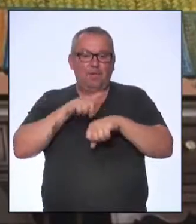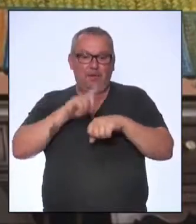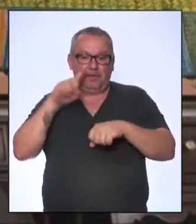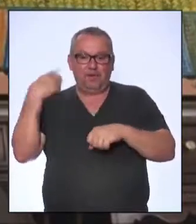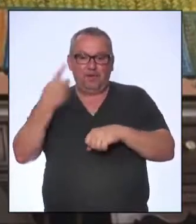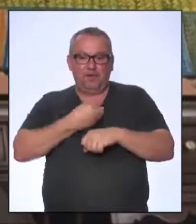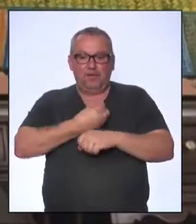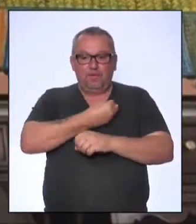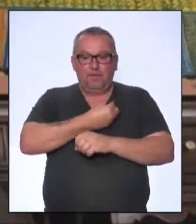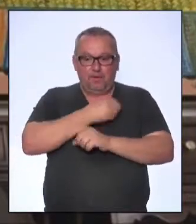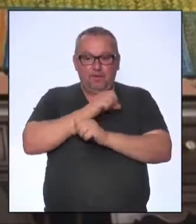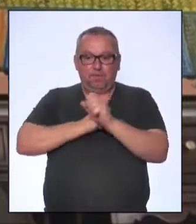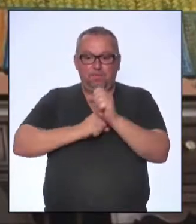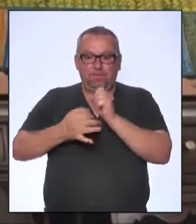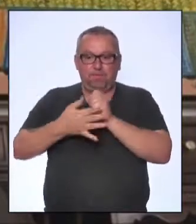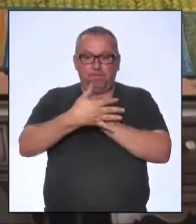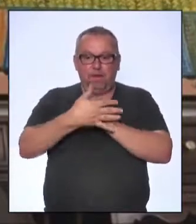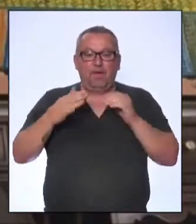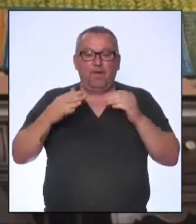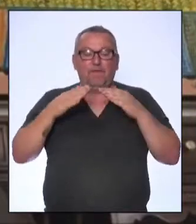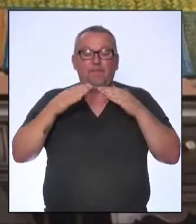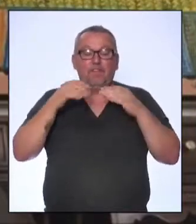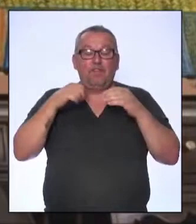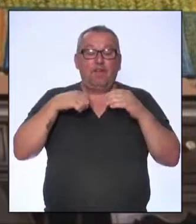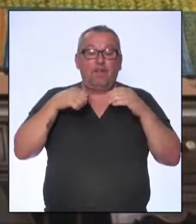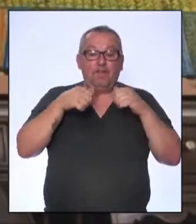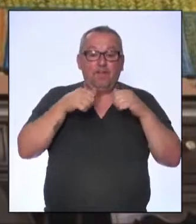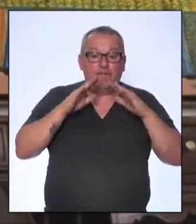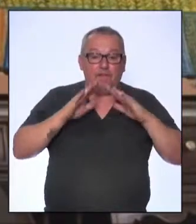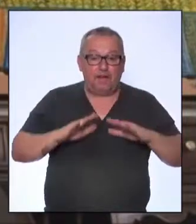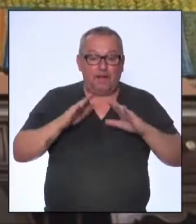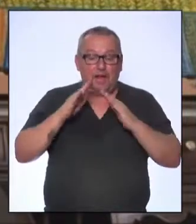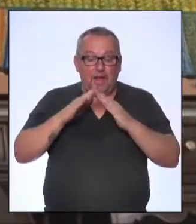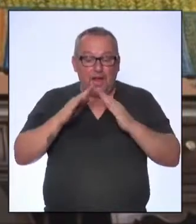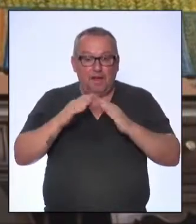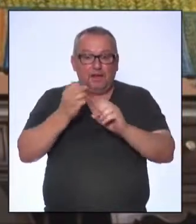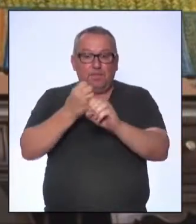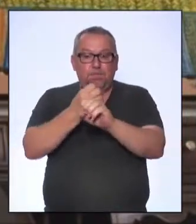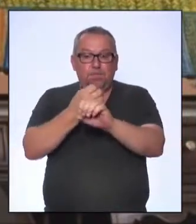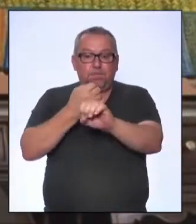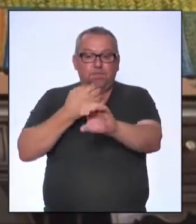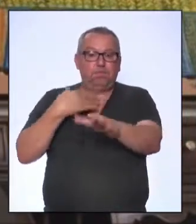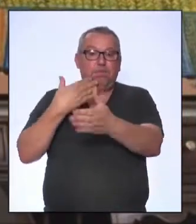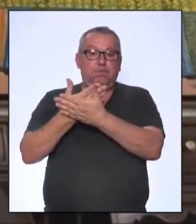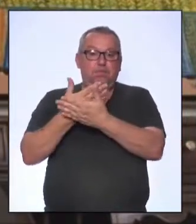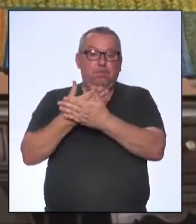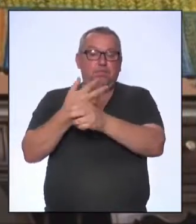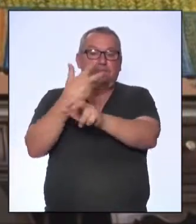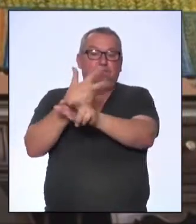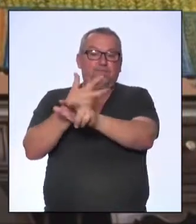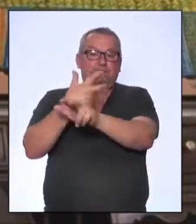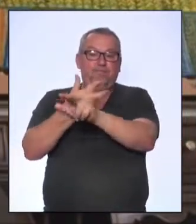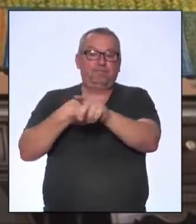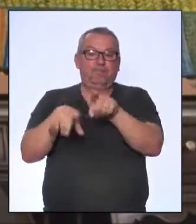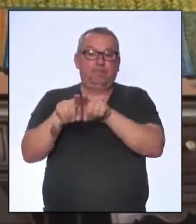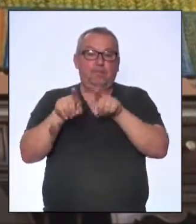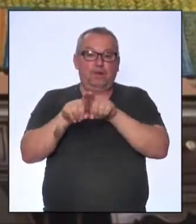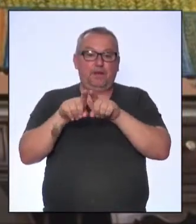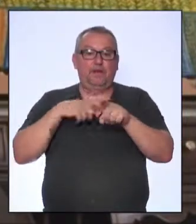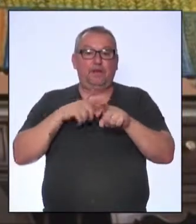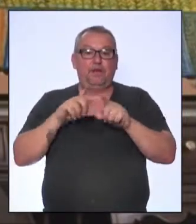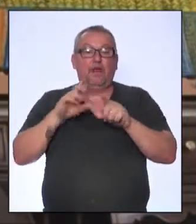estamos vivendo, de educação remota, como eu disse, né, de aulas remotas, de isolamento social,